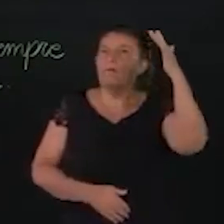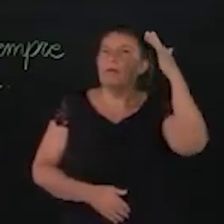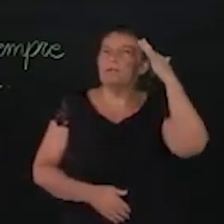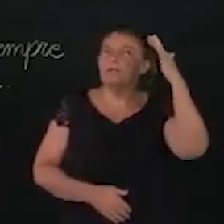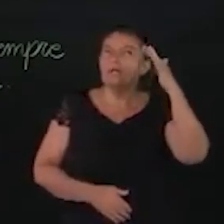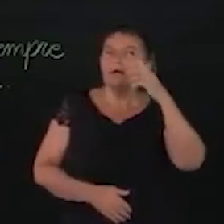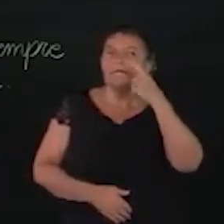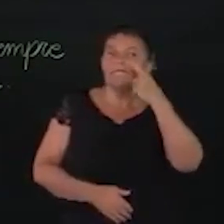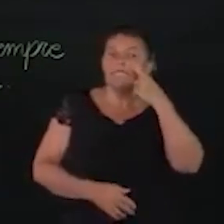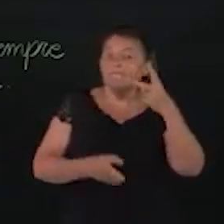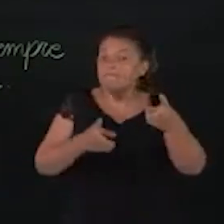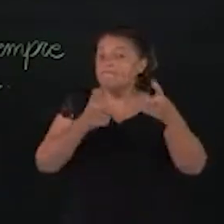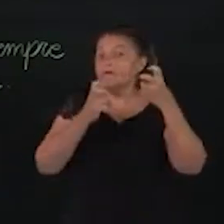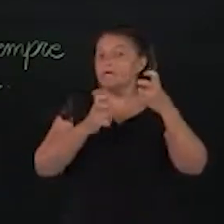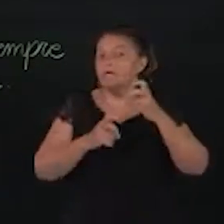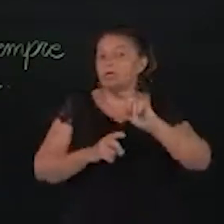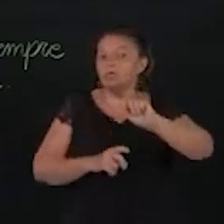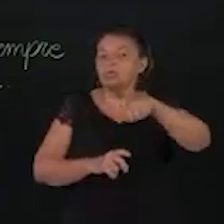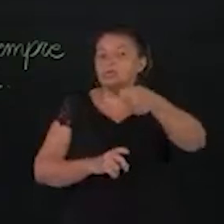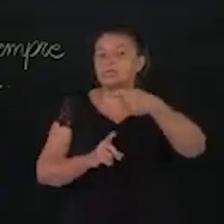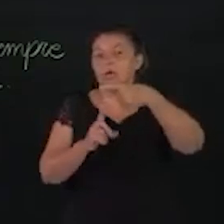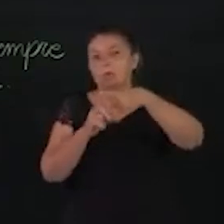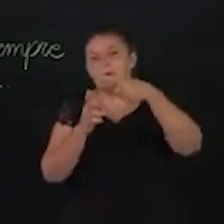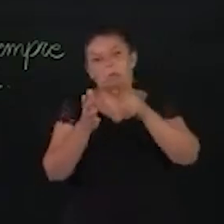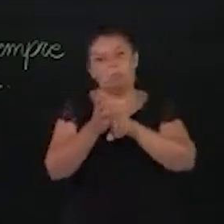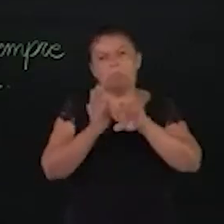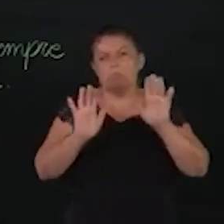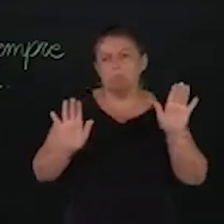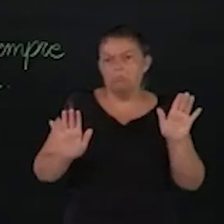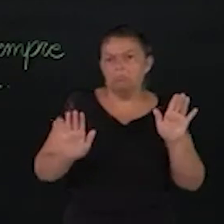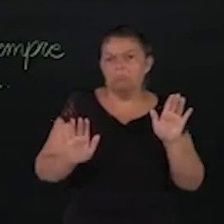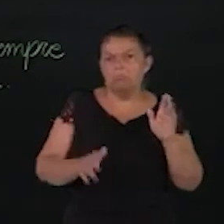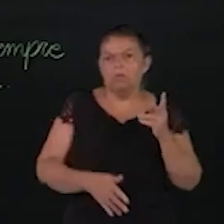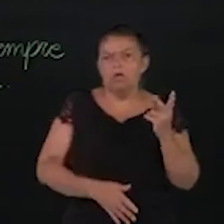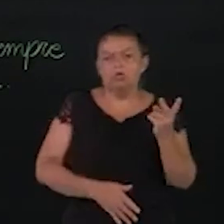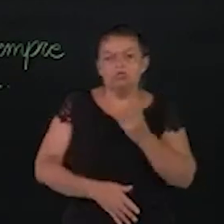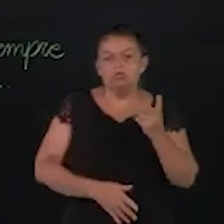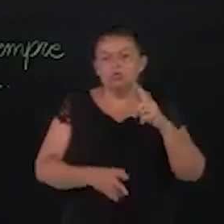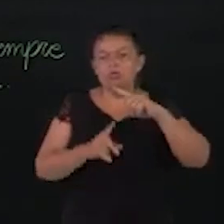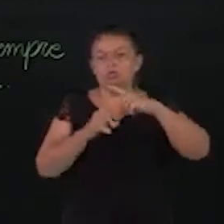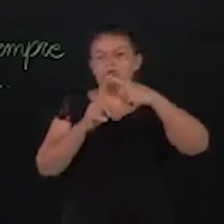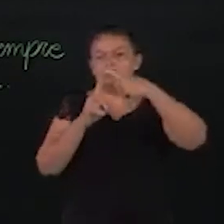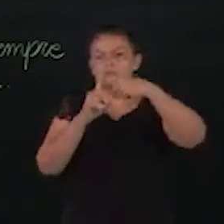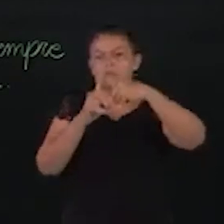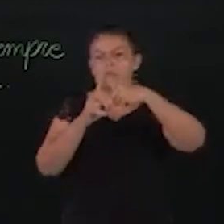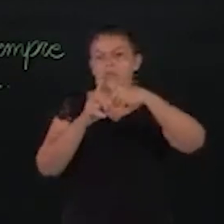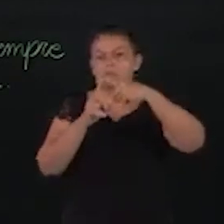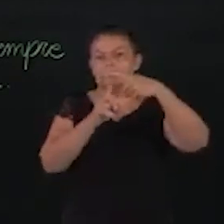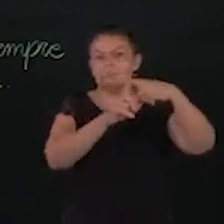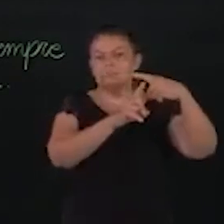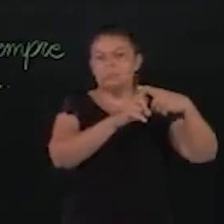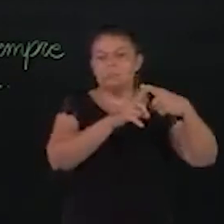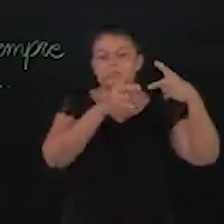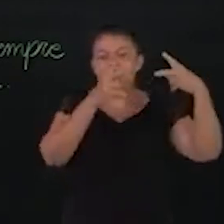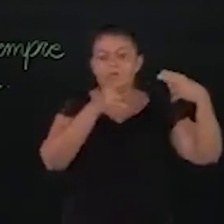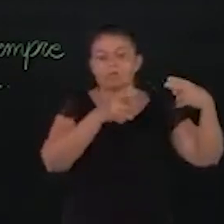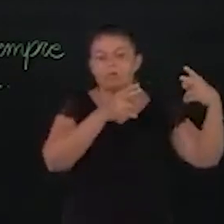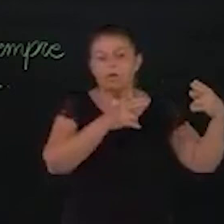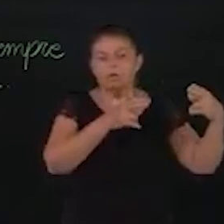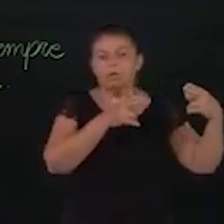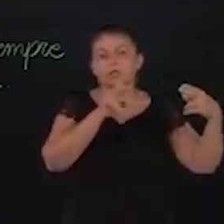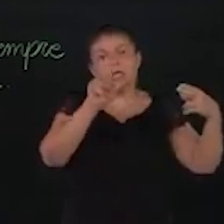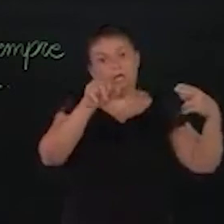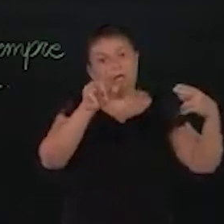analisar os seus sinais. Nesse exemplo aqui, pessoal, repare que os dois sinais são iguais e ambos